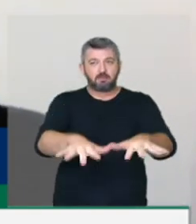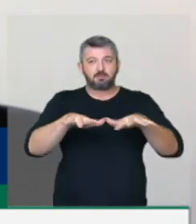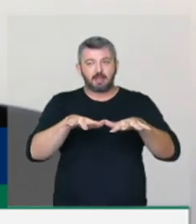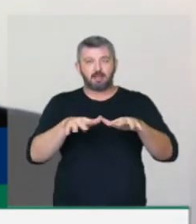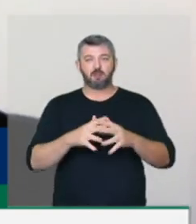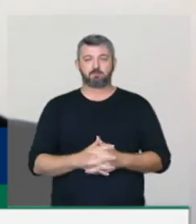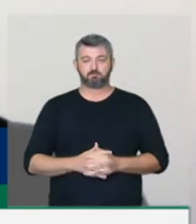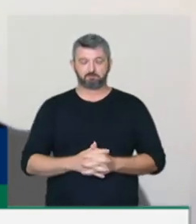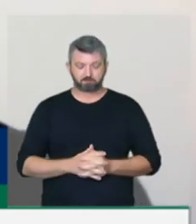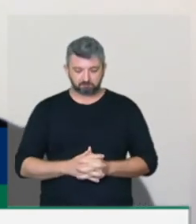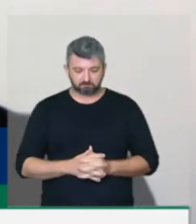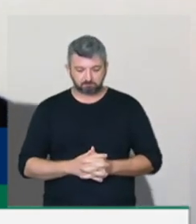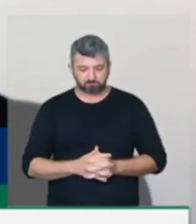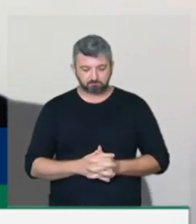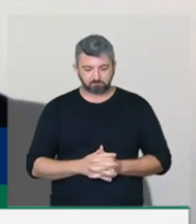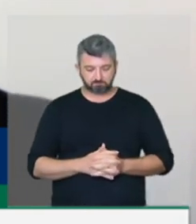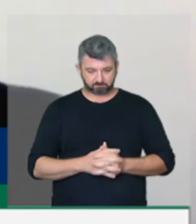casa.